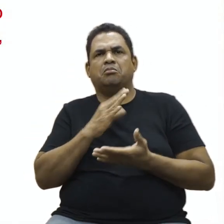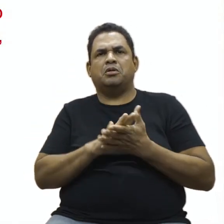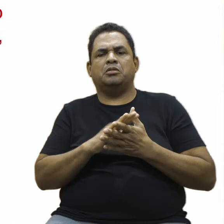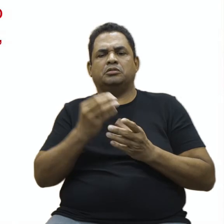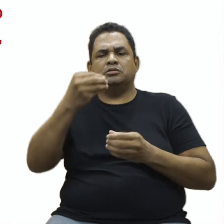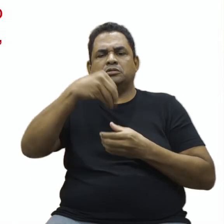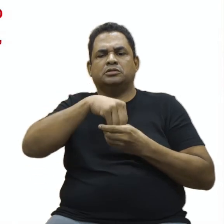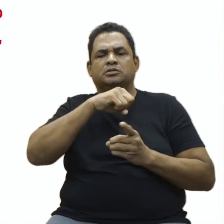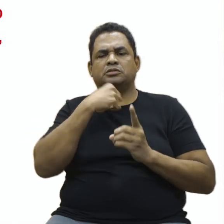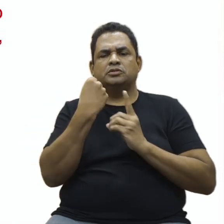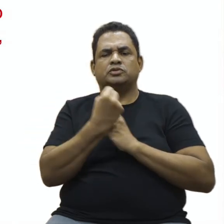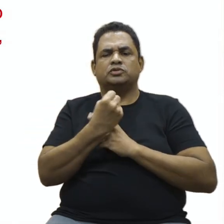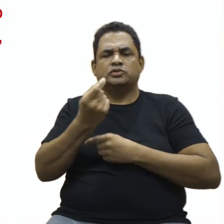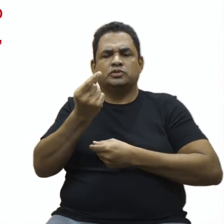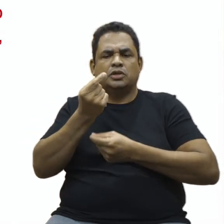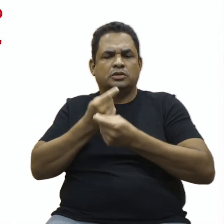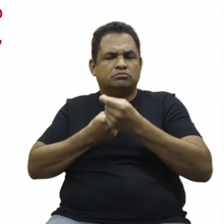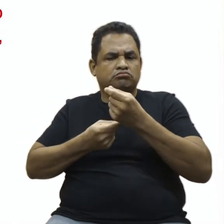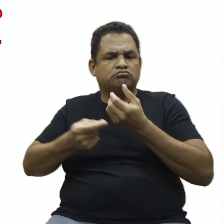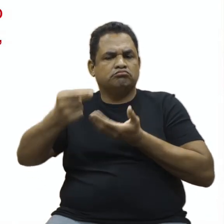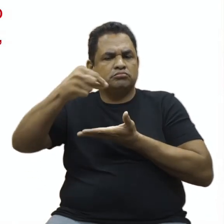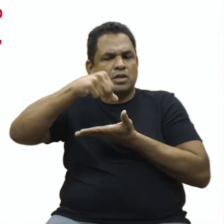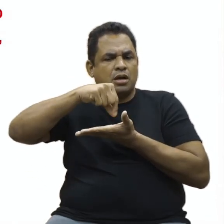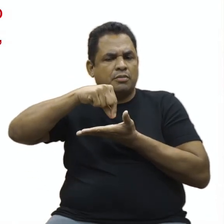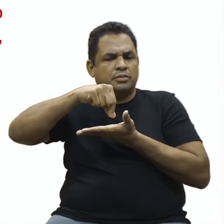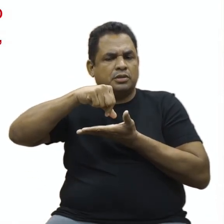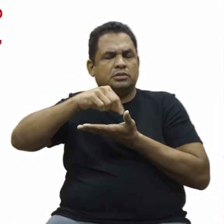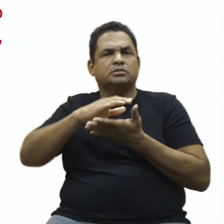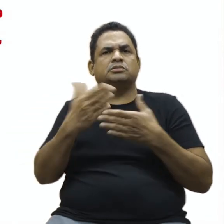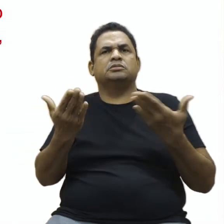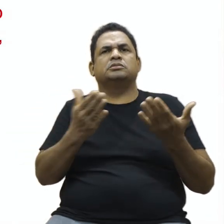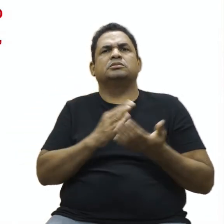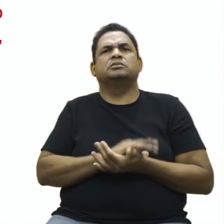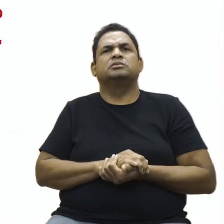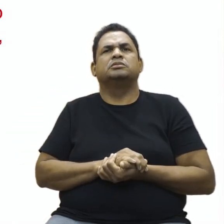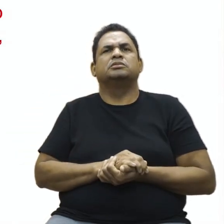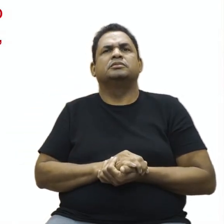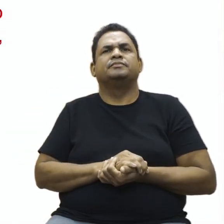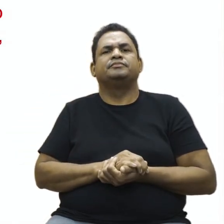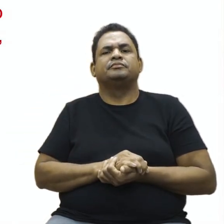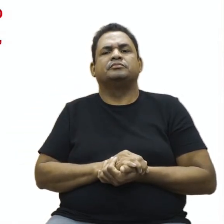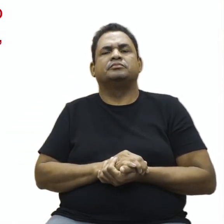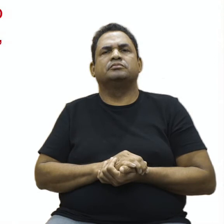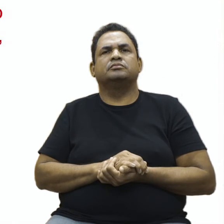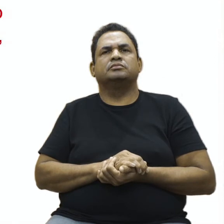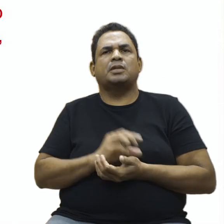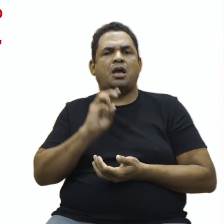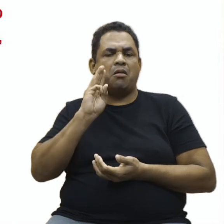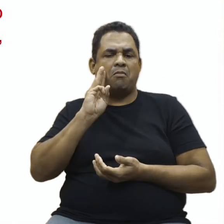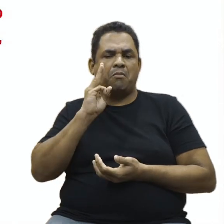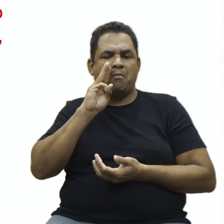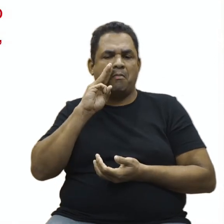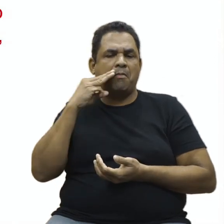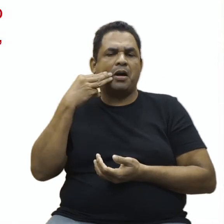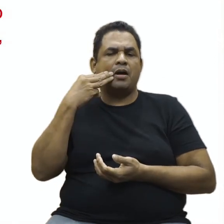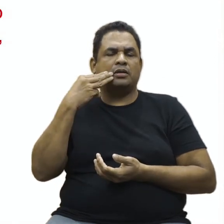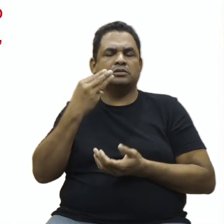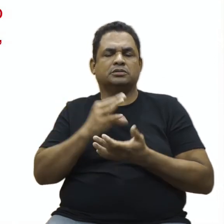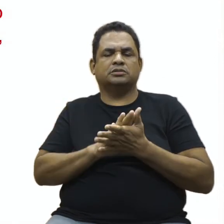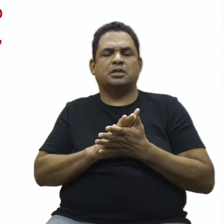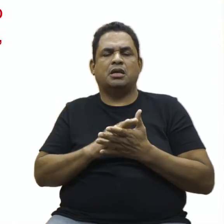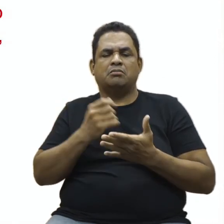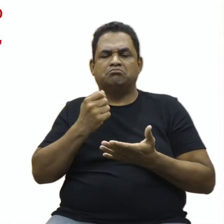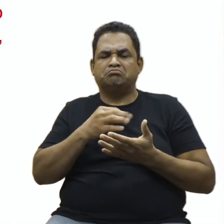sociedade capitalista. Vocês sabem muito bem que o Karl Marx era um grande crítico do capitalismo, né? Vocês